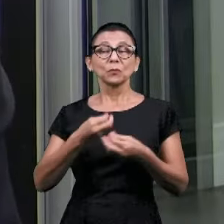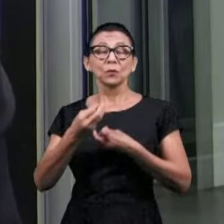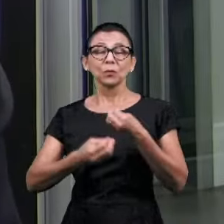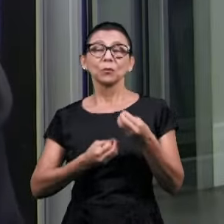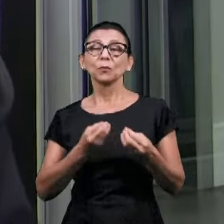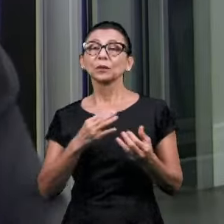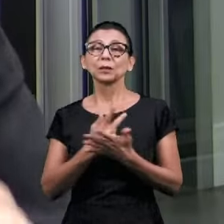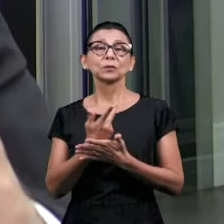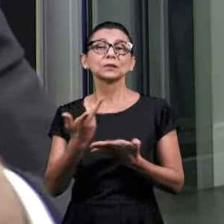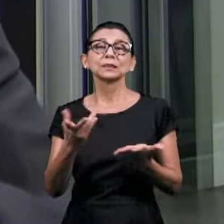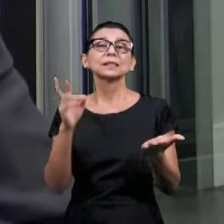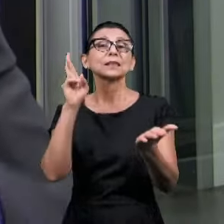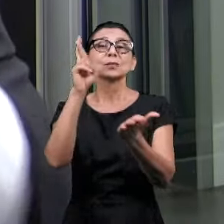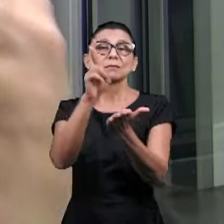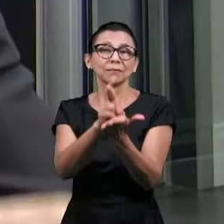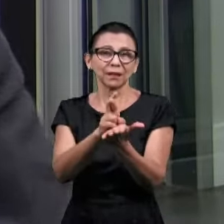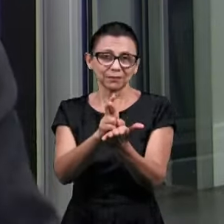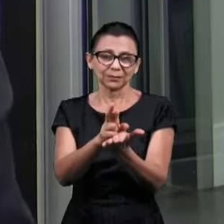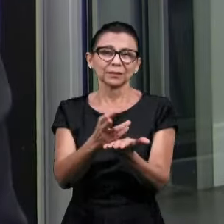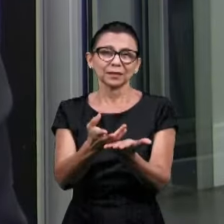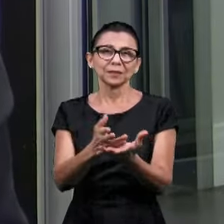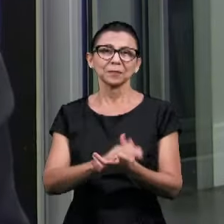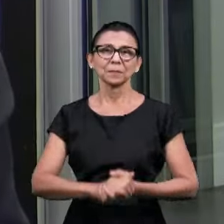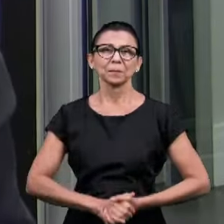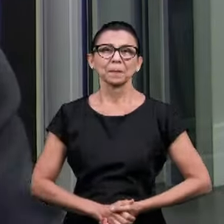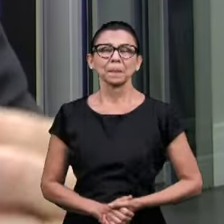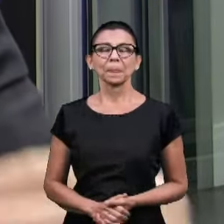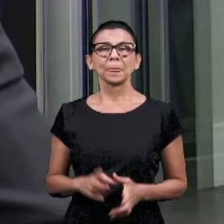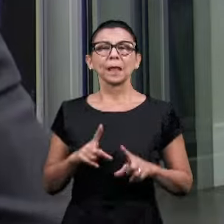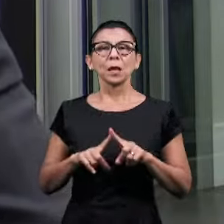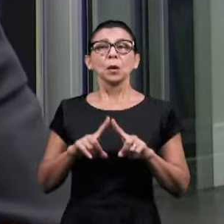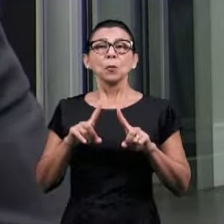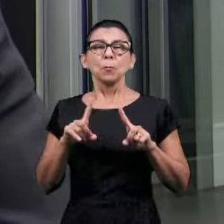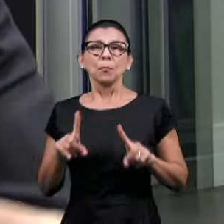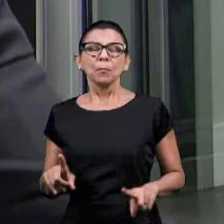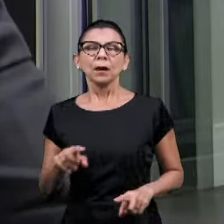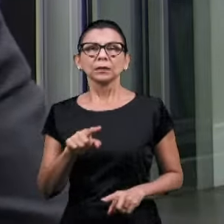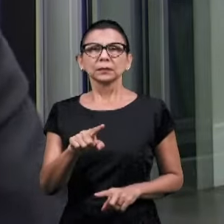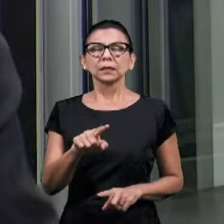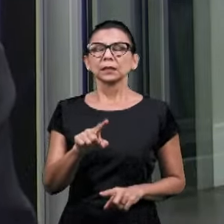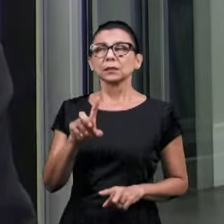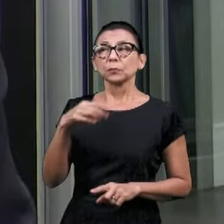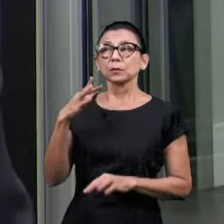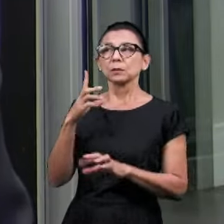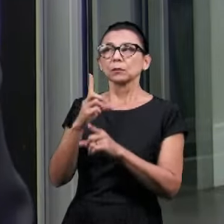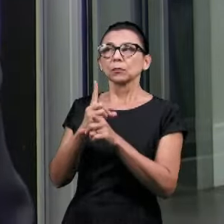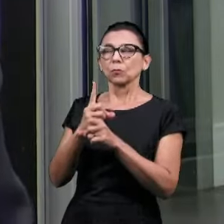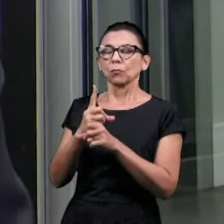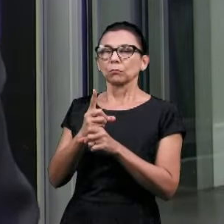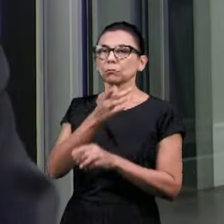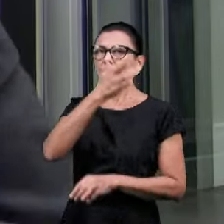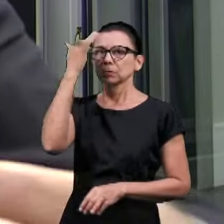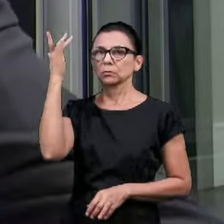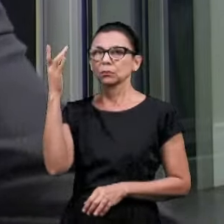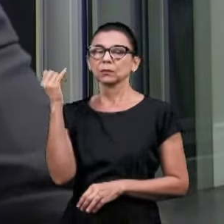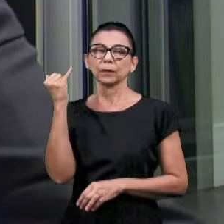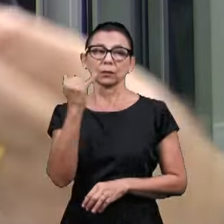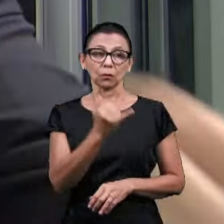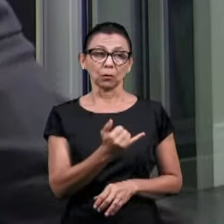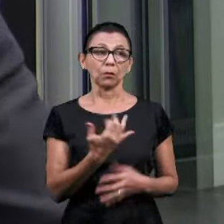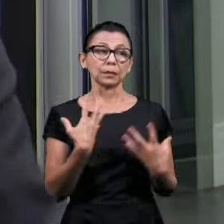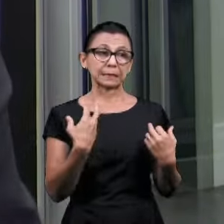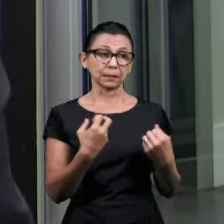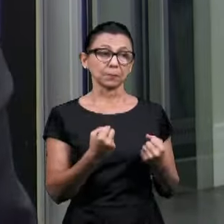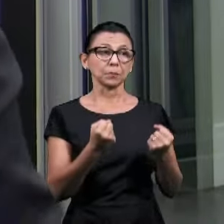o retorno, quando um irmão que seja, que venha te falar, olha, eu recebi uma bênção com a palavra, com